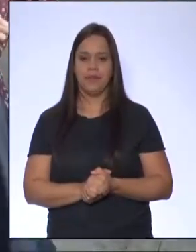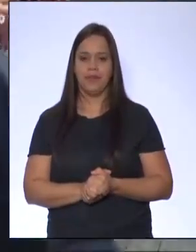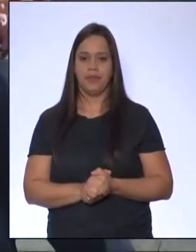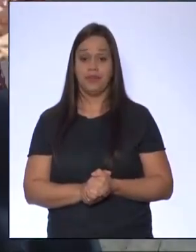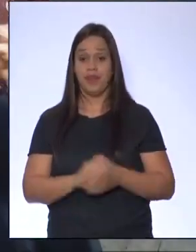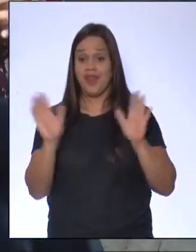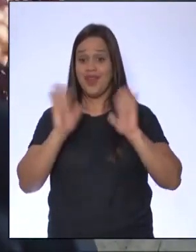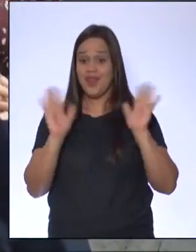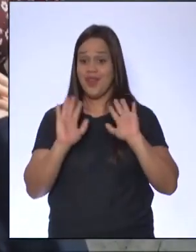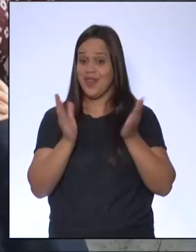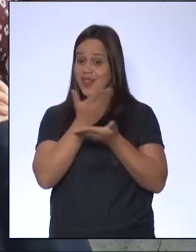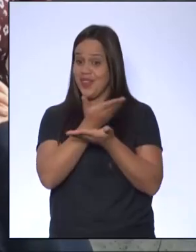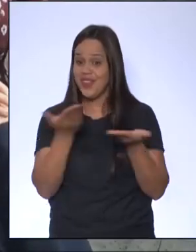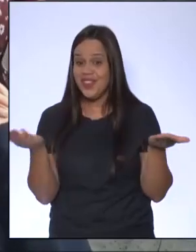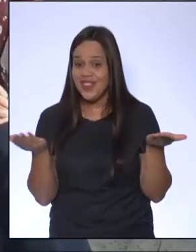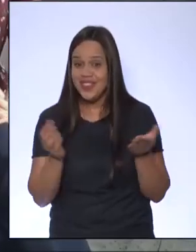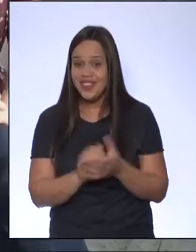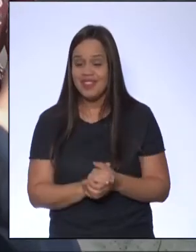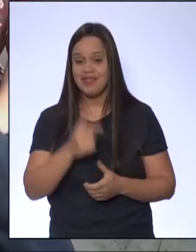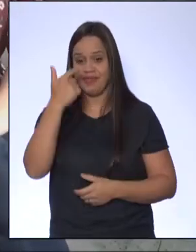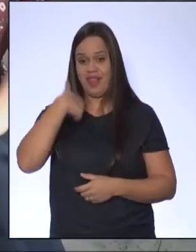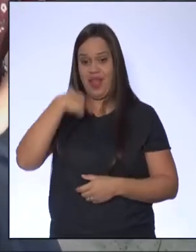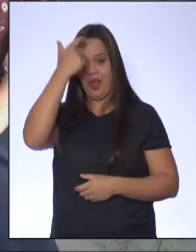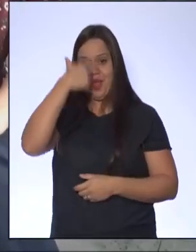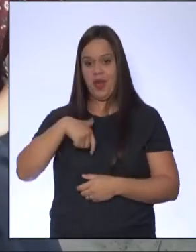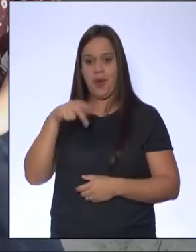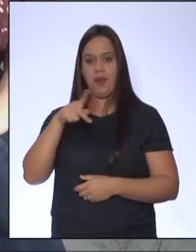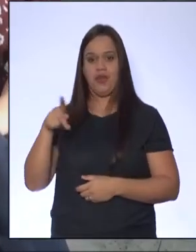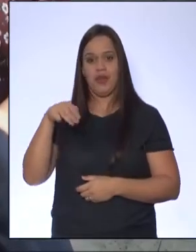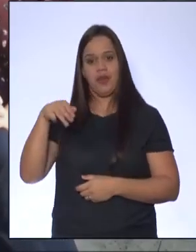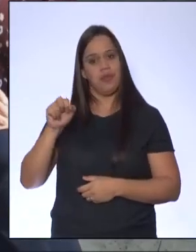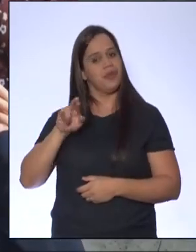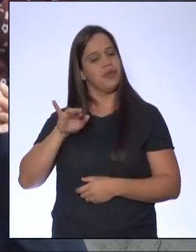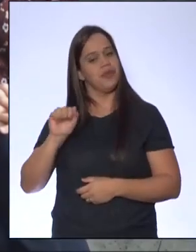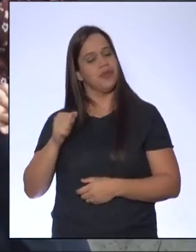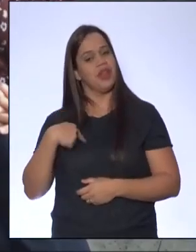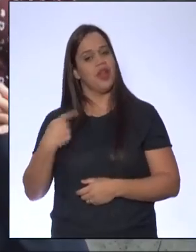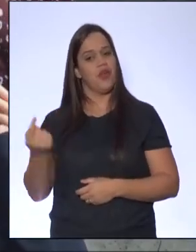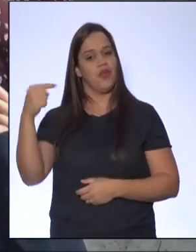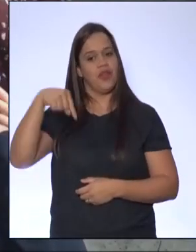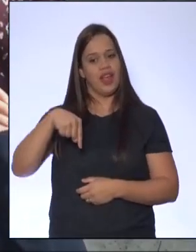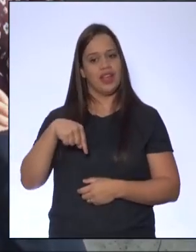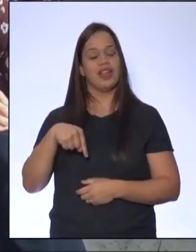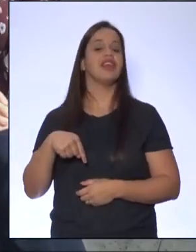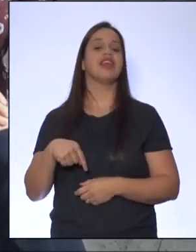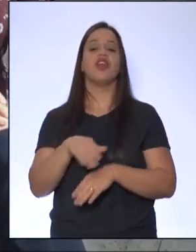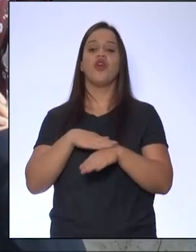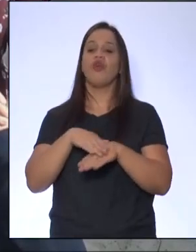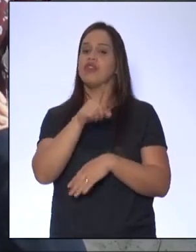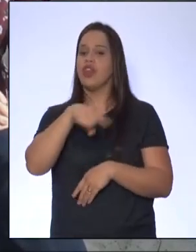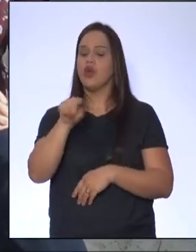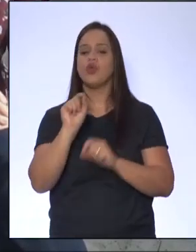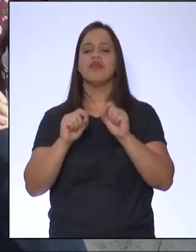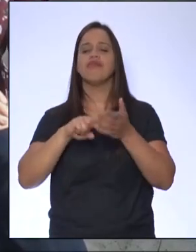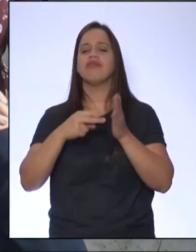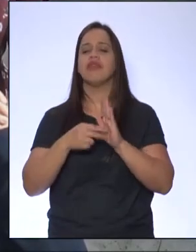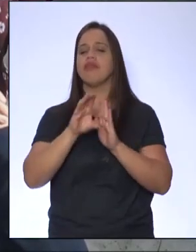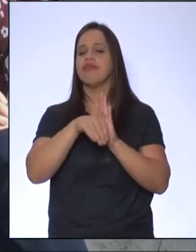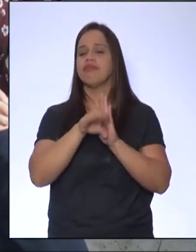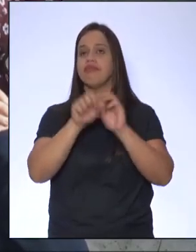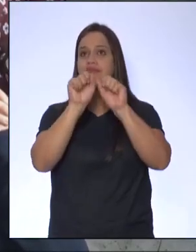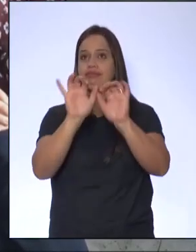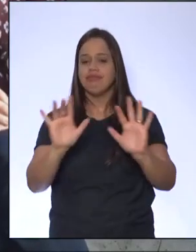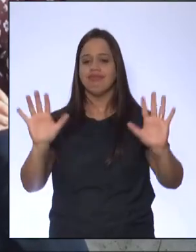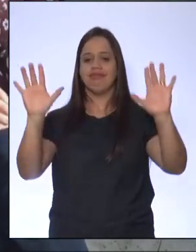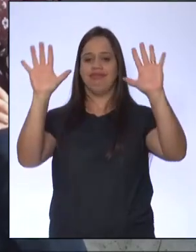Oi, pessoas! Aqui é a professora Mariana. Eu vim aqui conversar um pouquinho com vocês sobre o conceito de paisagem e